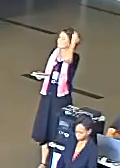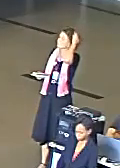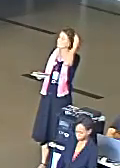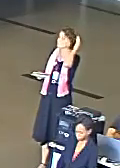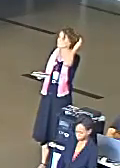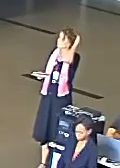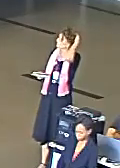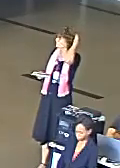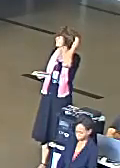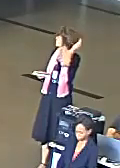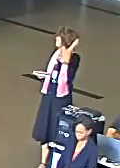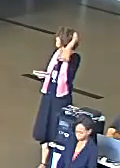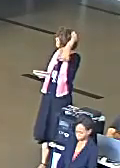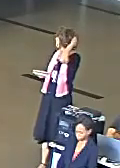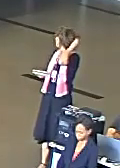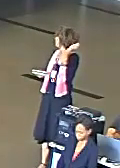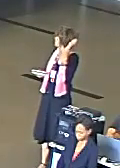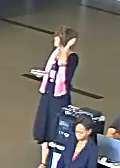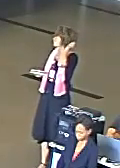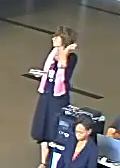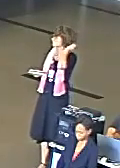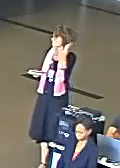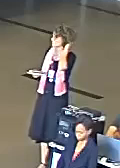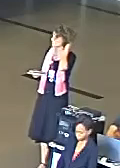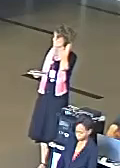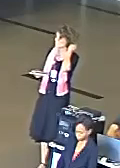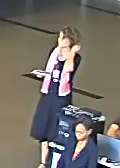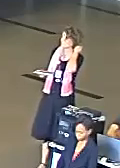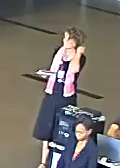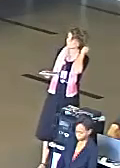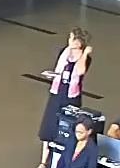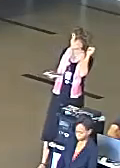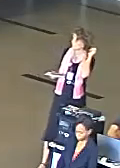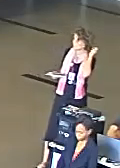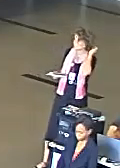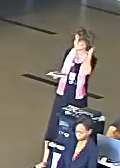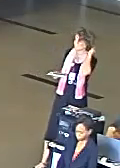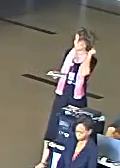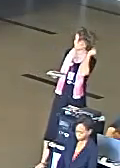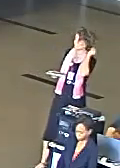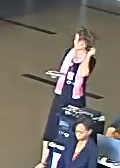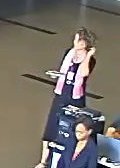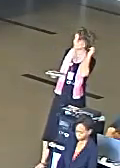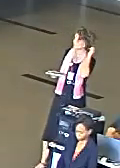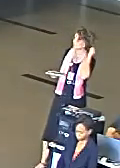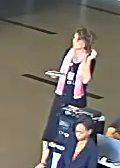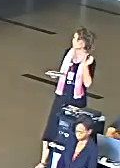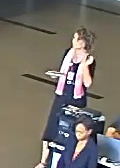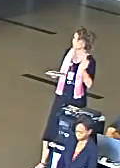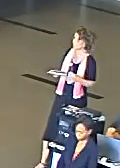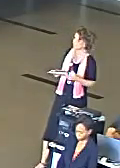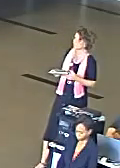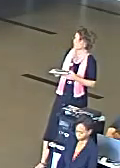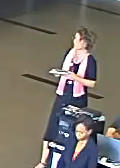5296 tinha que execut esse cara do imetro entendendo não tem outra maneira eh